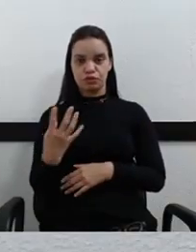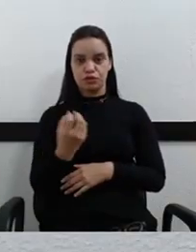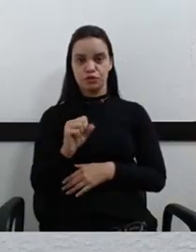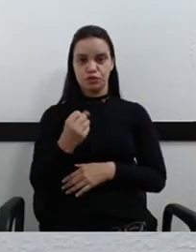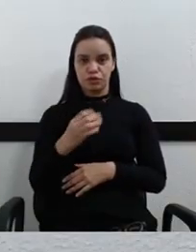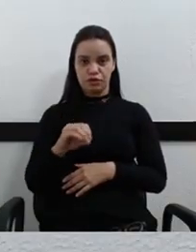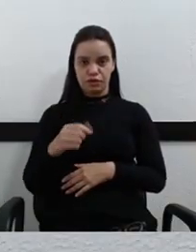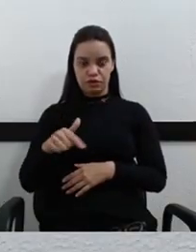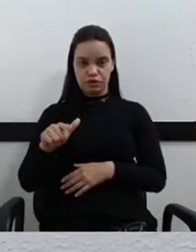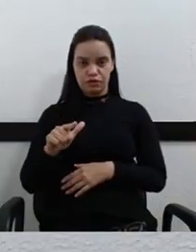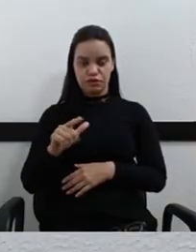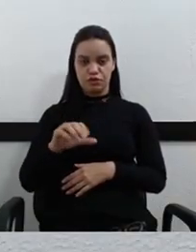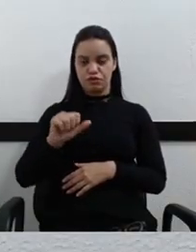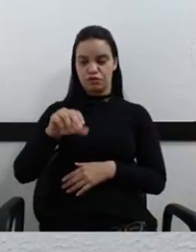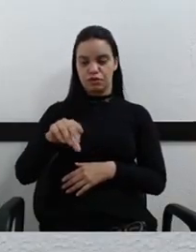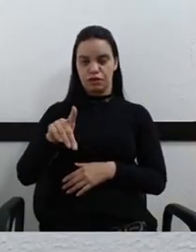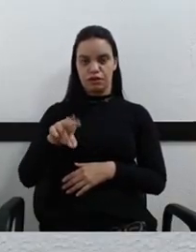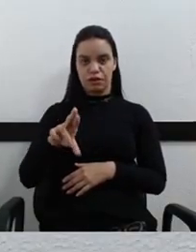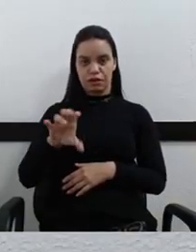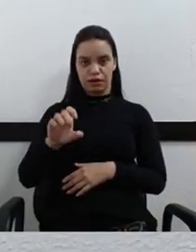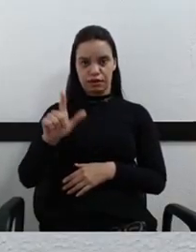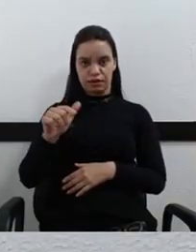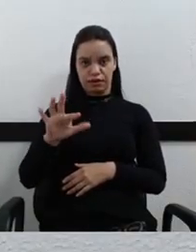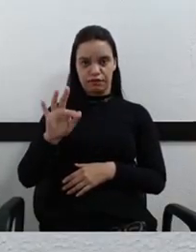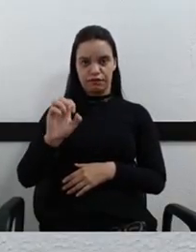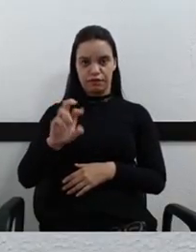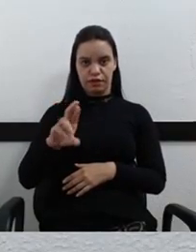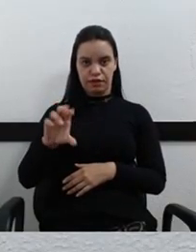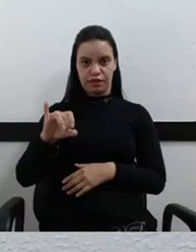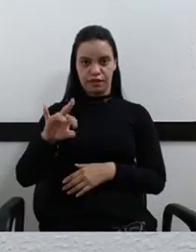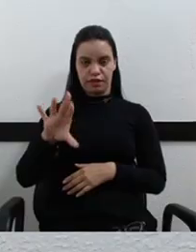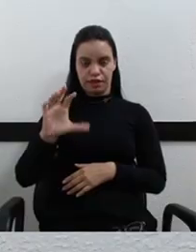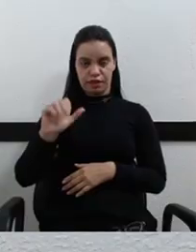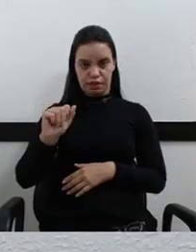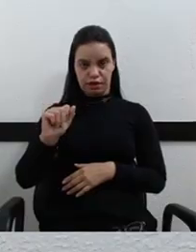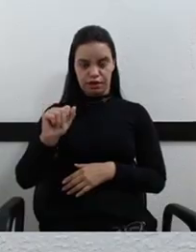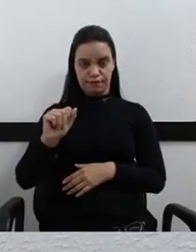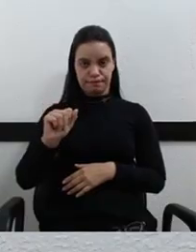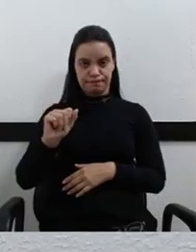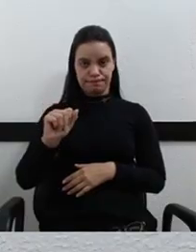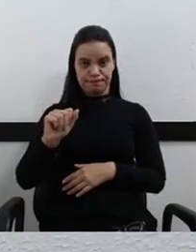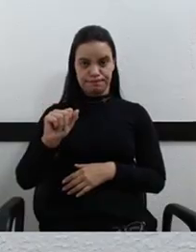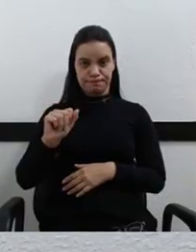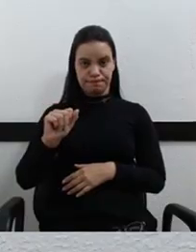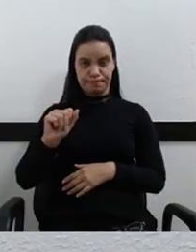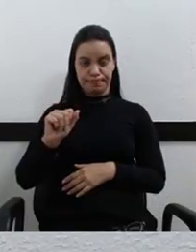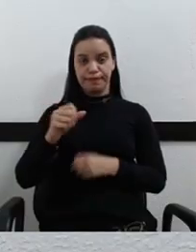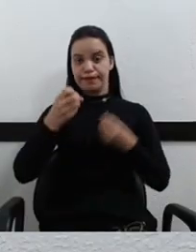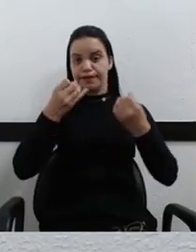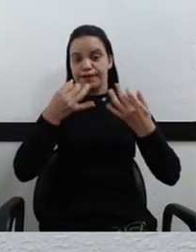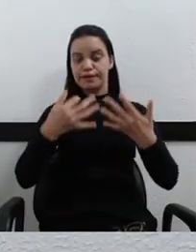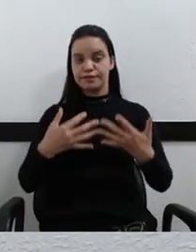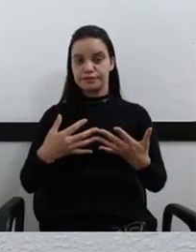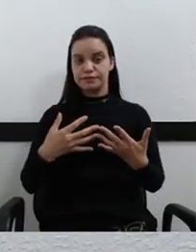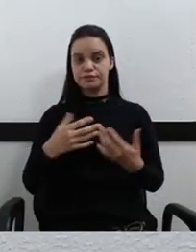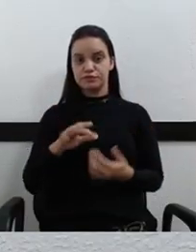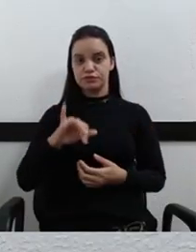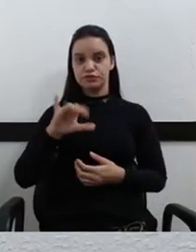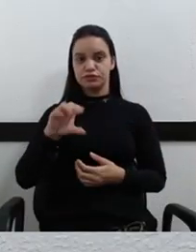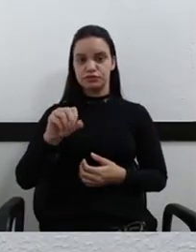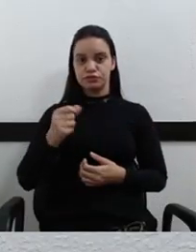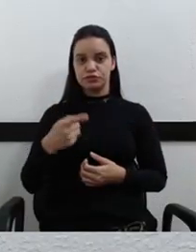2024-0020-807. O interessado é André Alvino Pereira dos Santos. O assunto é o defensor público em estágio probatório. Relator, João